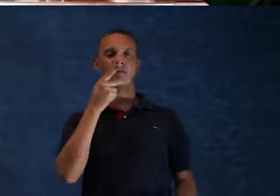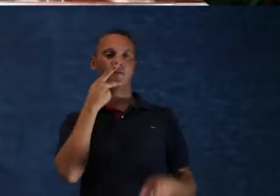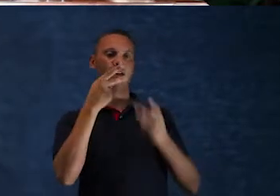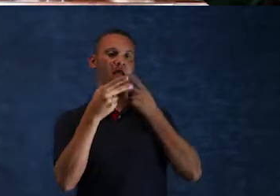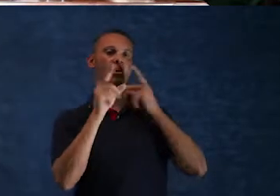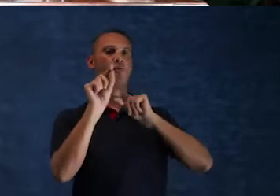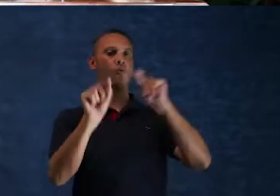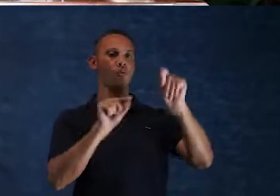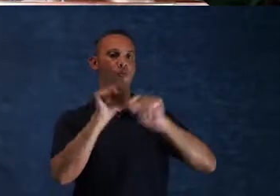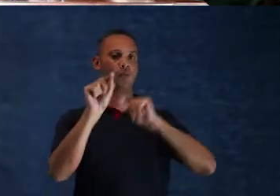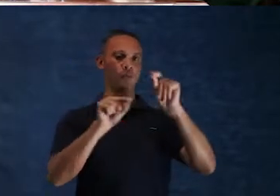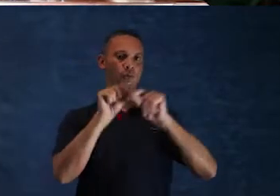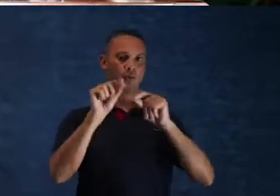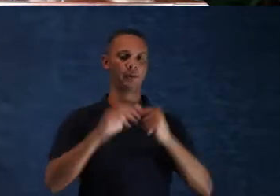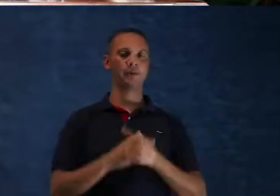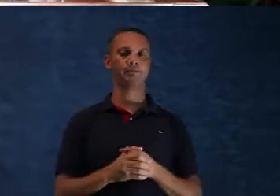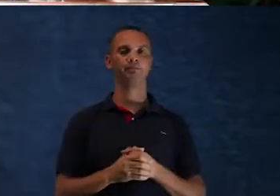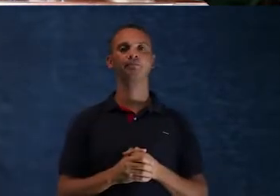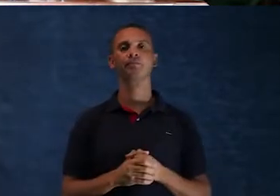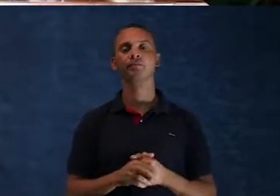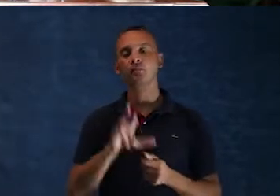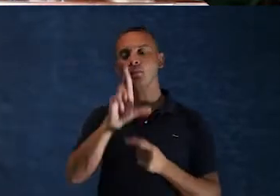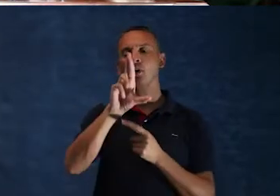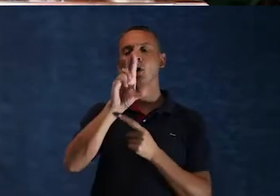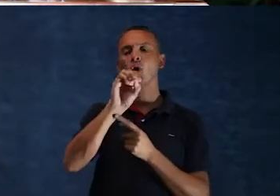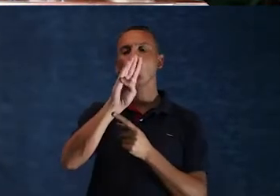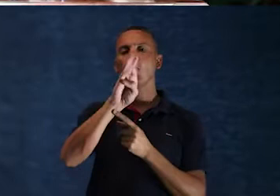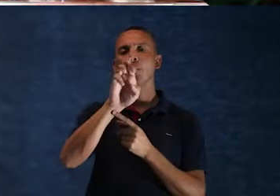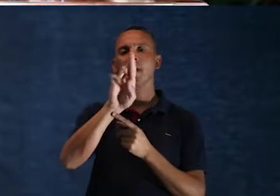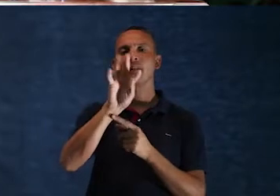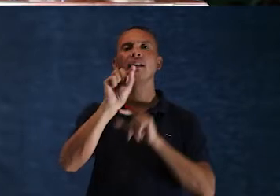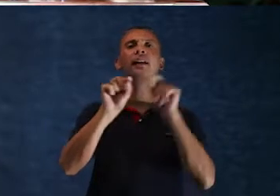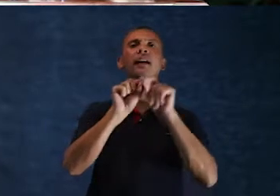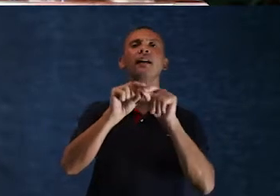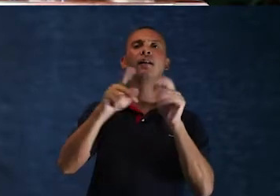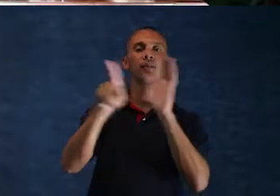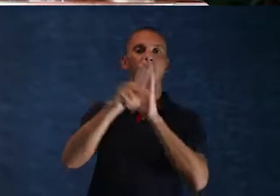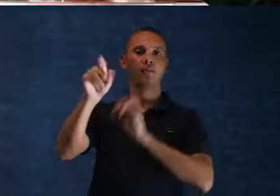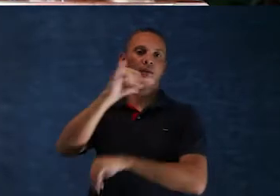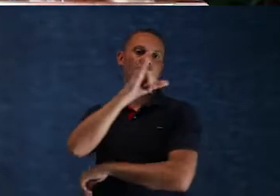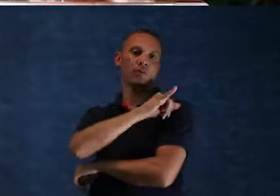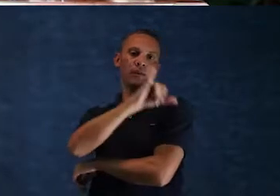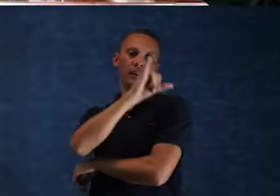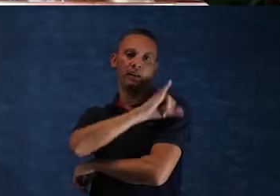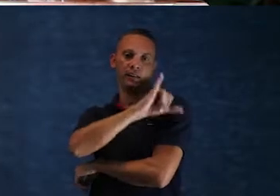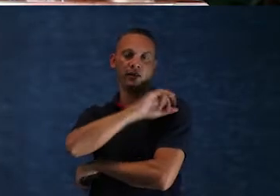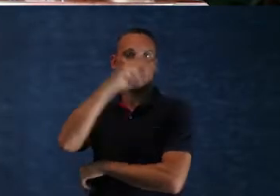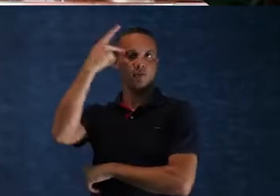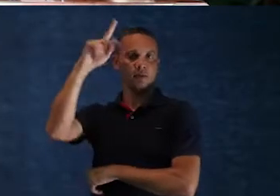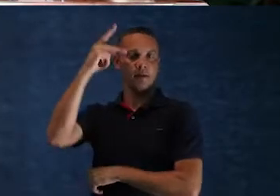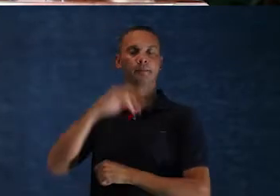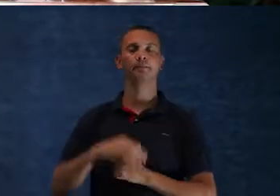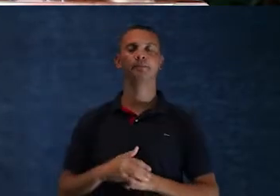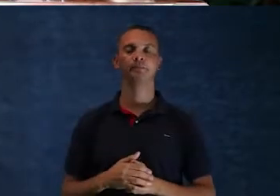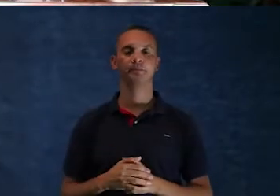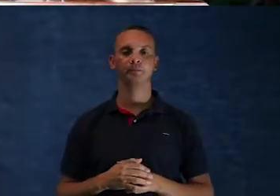argumenta. O Robert Moses Peckman é um urbanista carioca, apesar desse nome